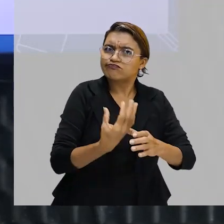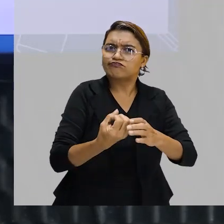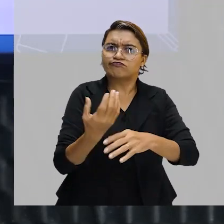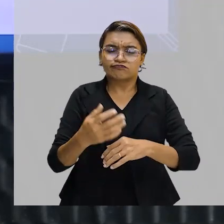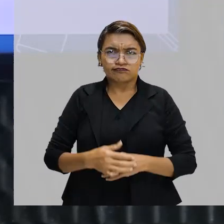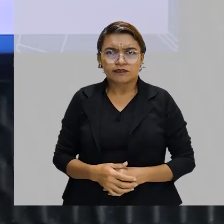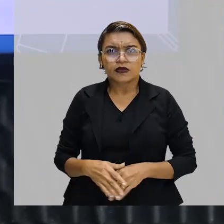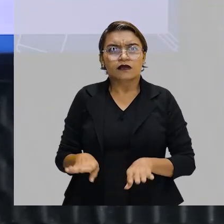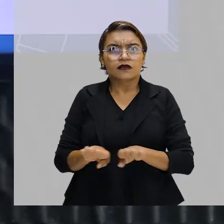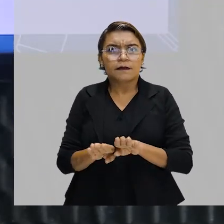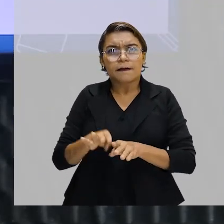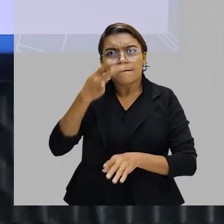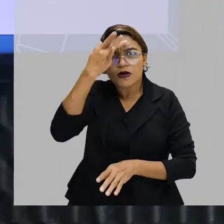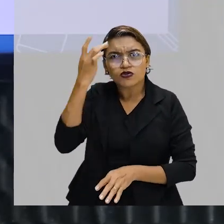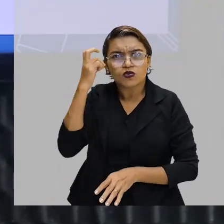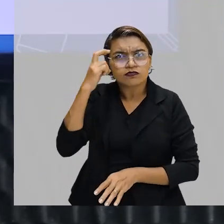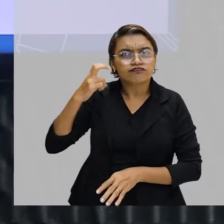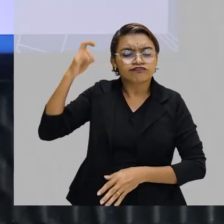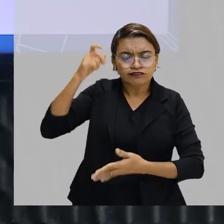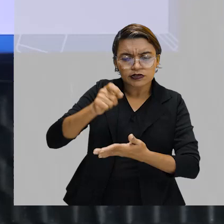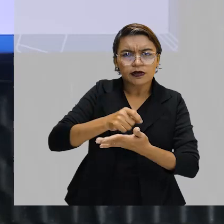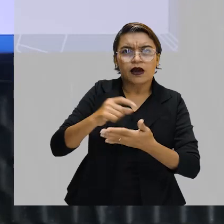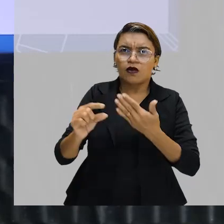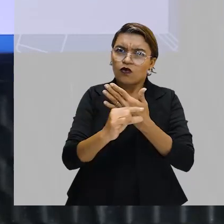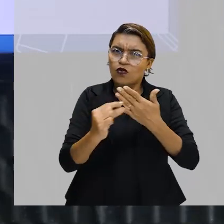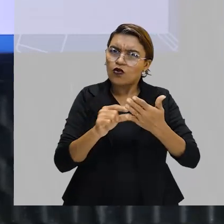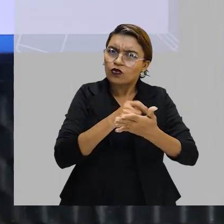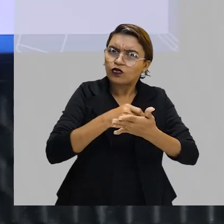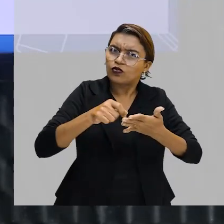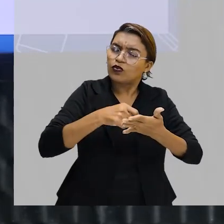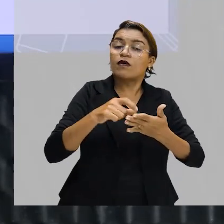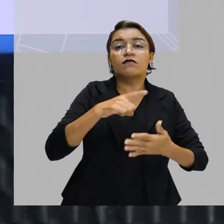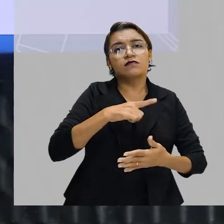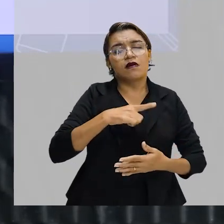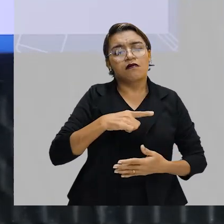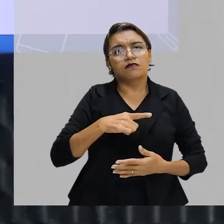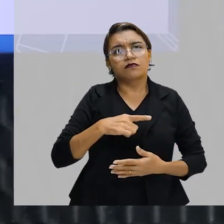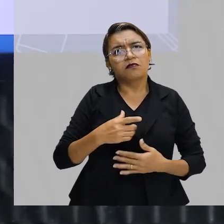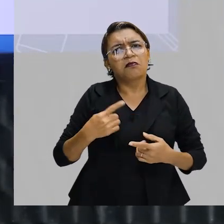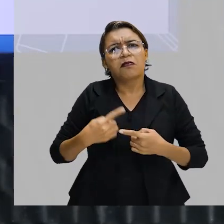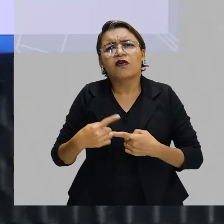nós temos intelectuais, nós temos escritores? Temos. Então, por que a gente vai ficar